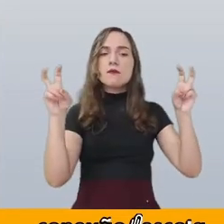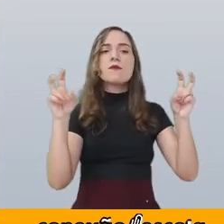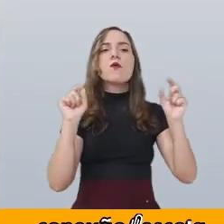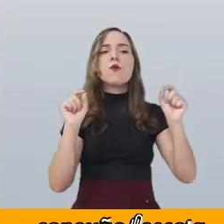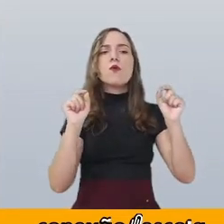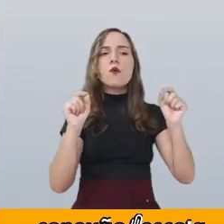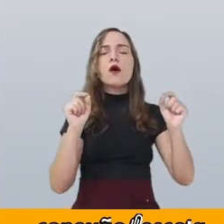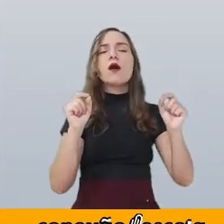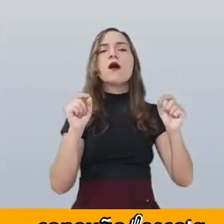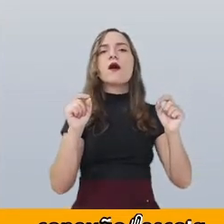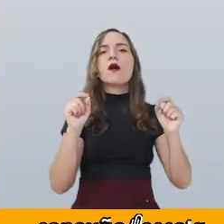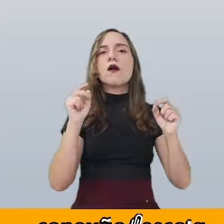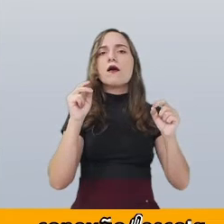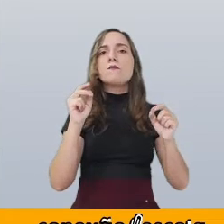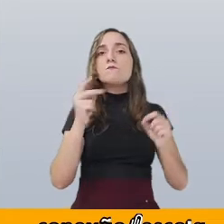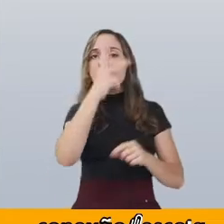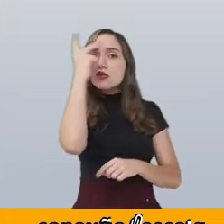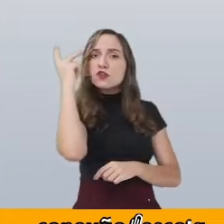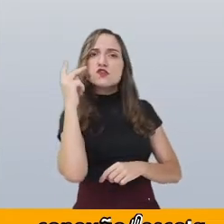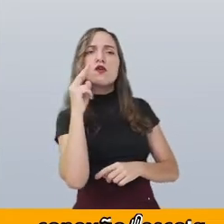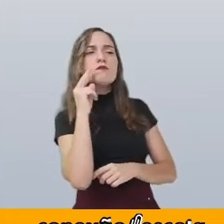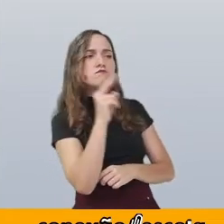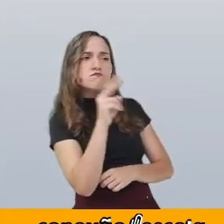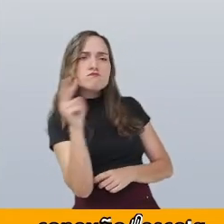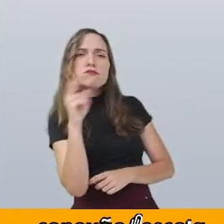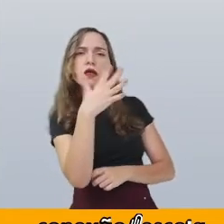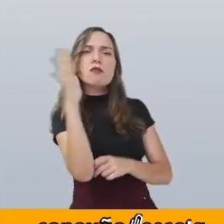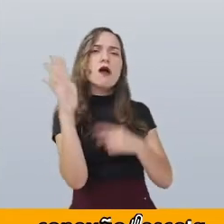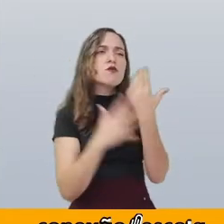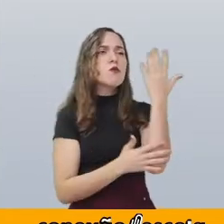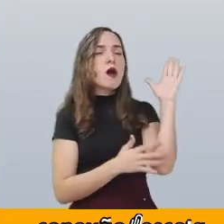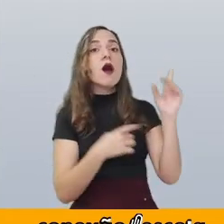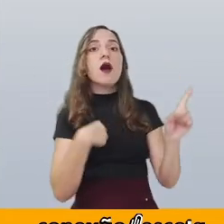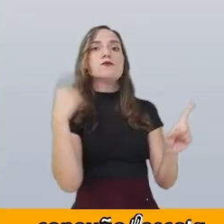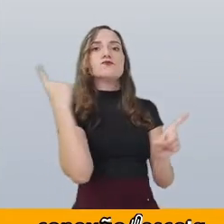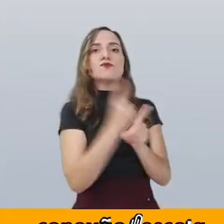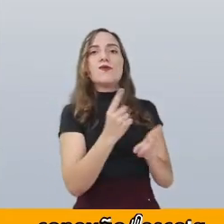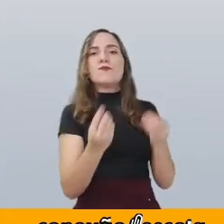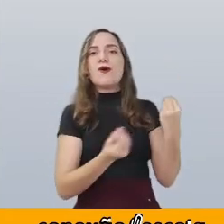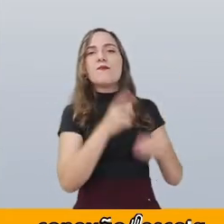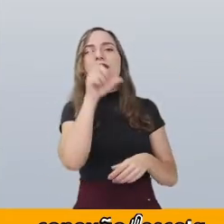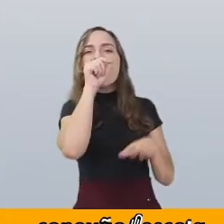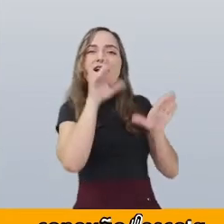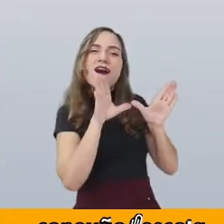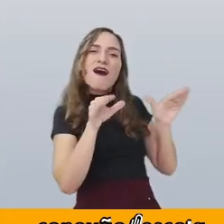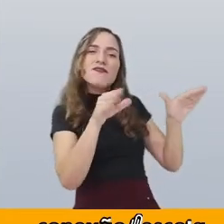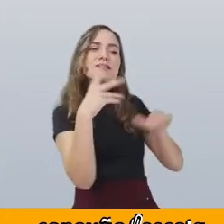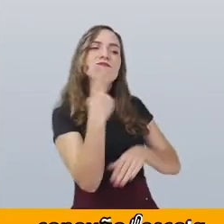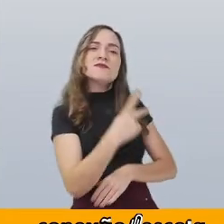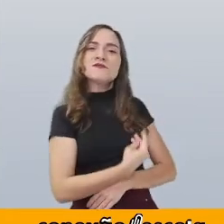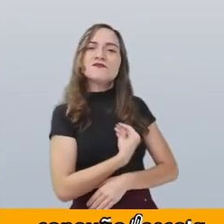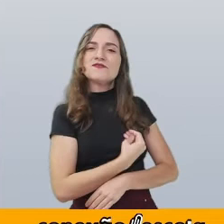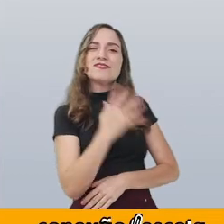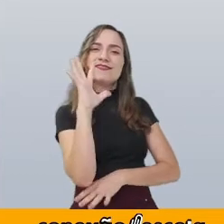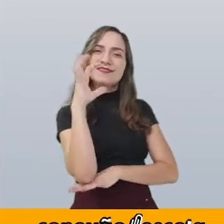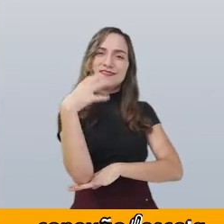observadores naturalistas descobrem como vivem as aves no cerrado. Temos o